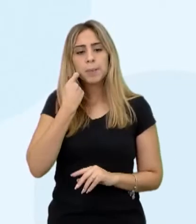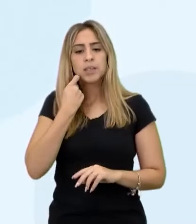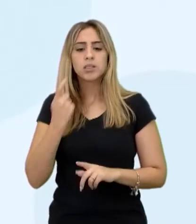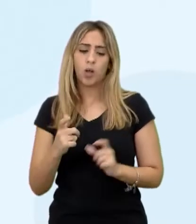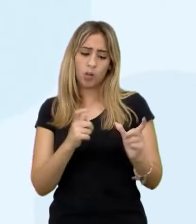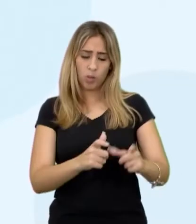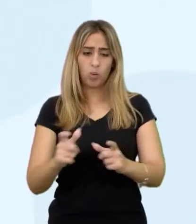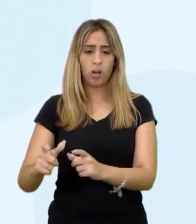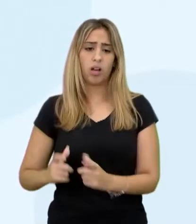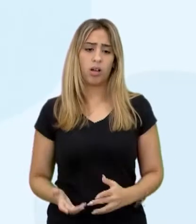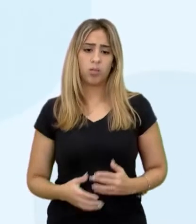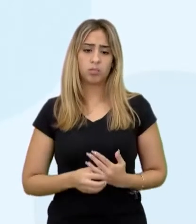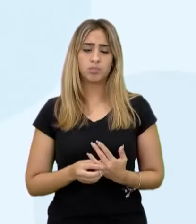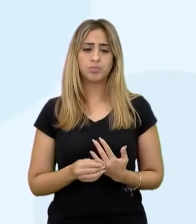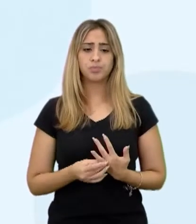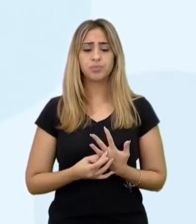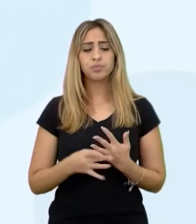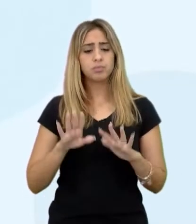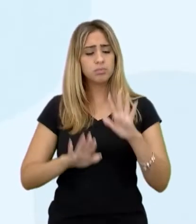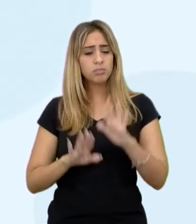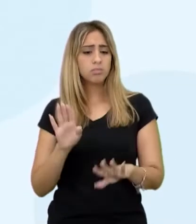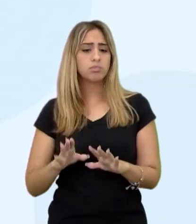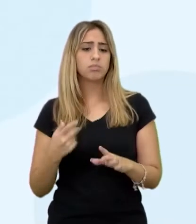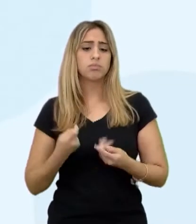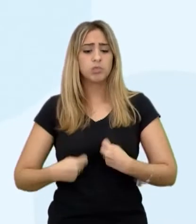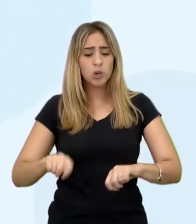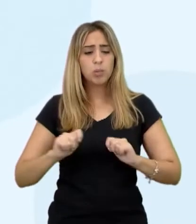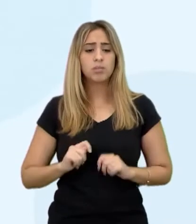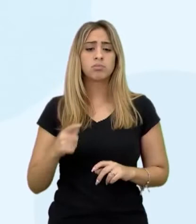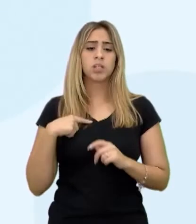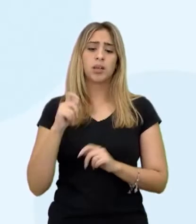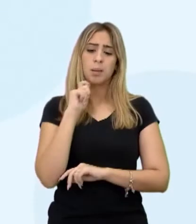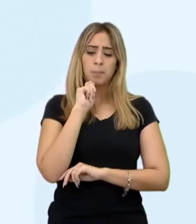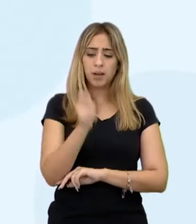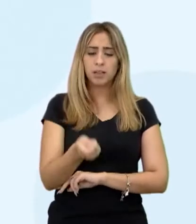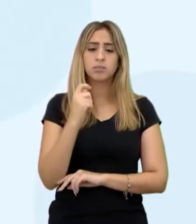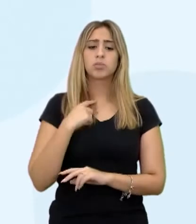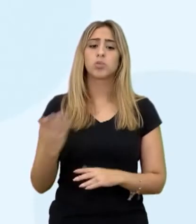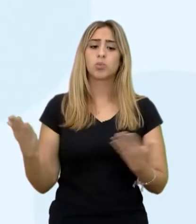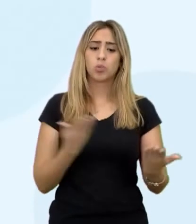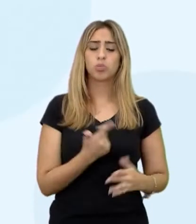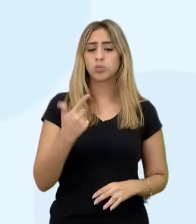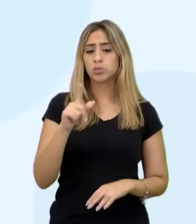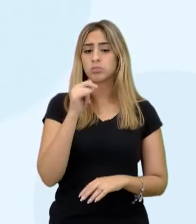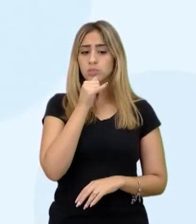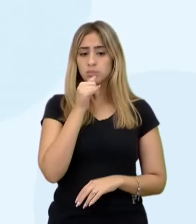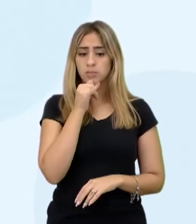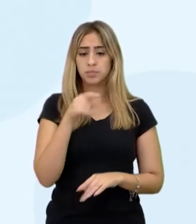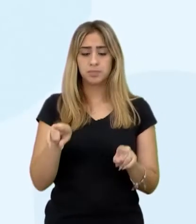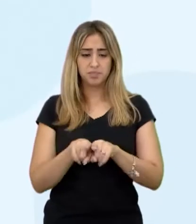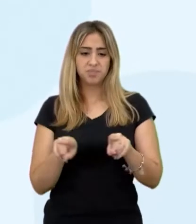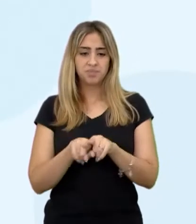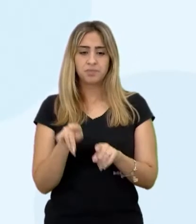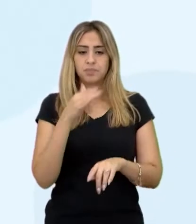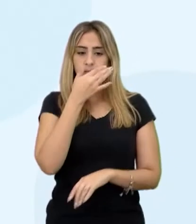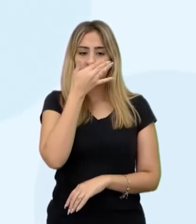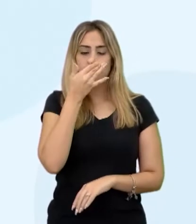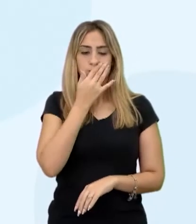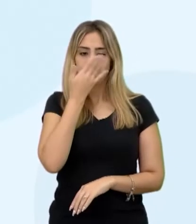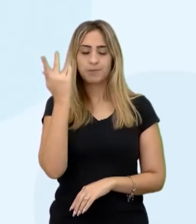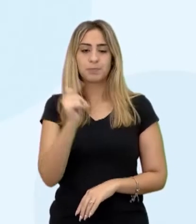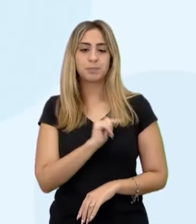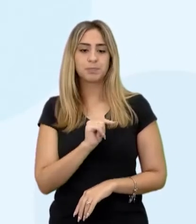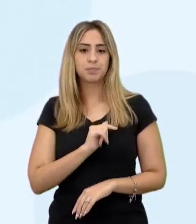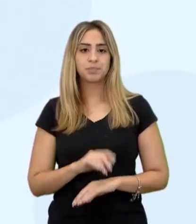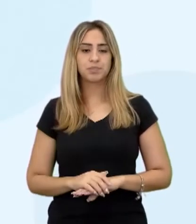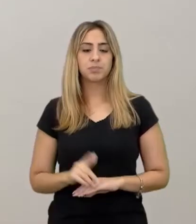comunidade local que depende economicamente da pesca. E aí eu trouxe um outro exemplo, por exemplo,